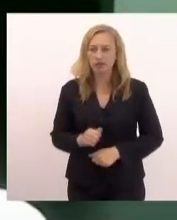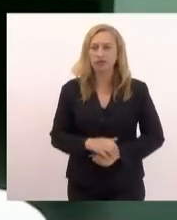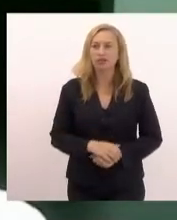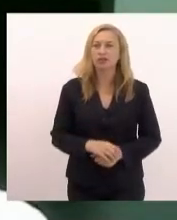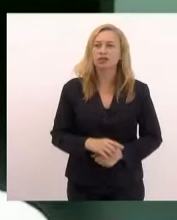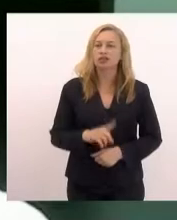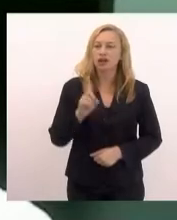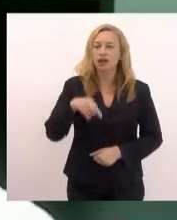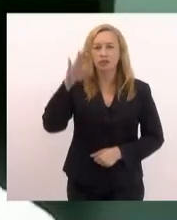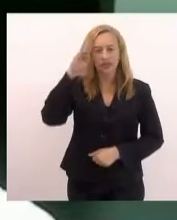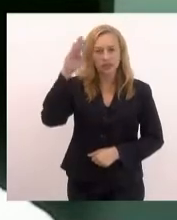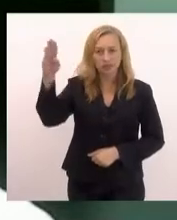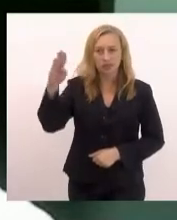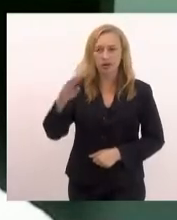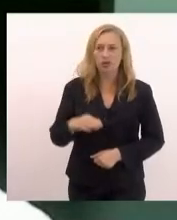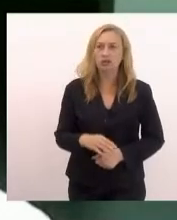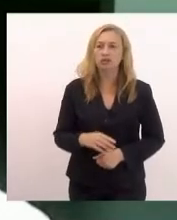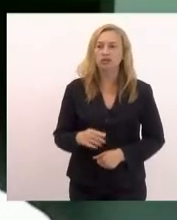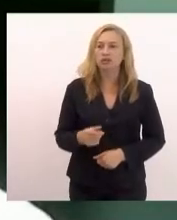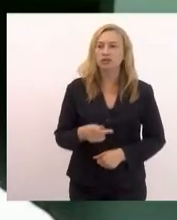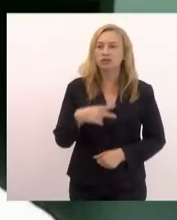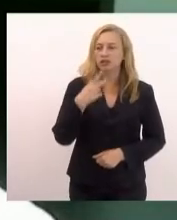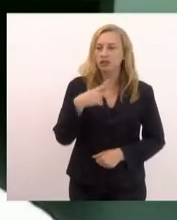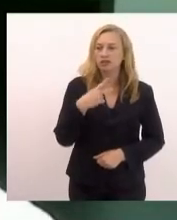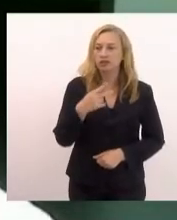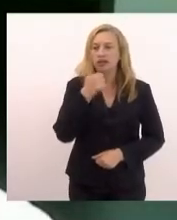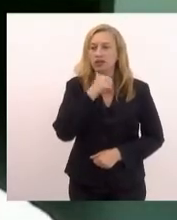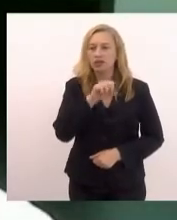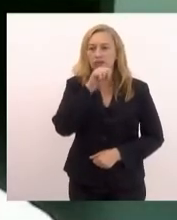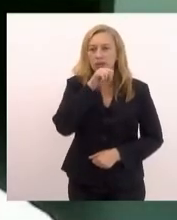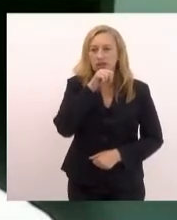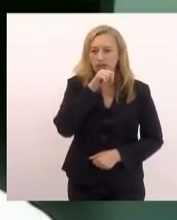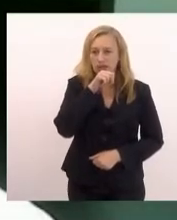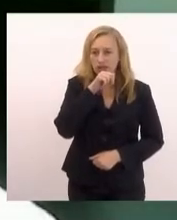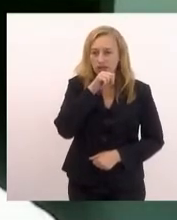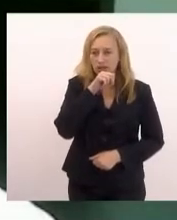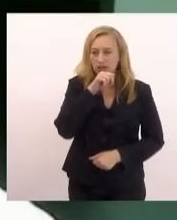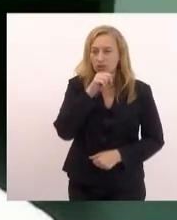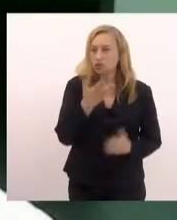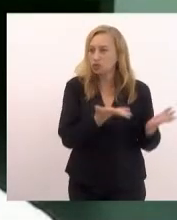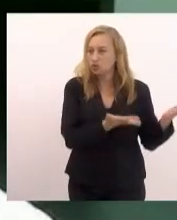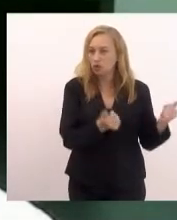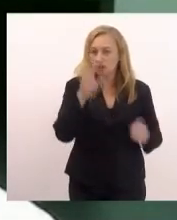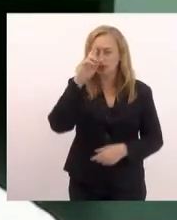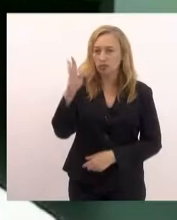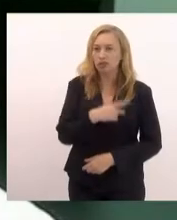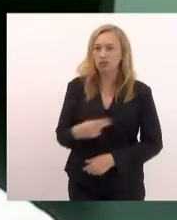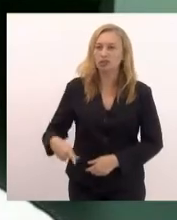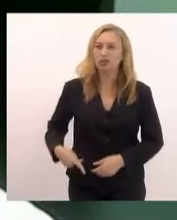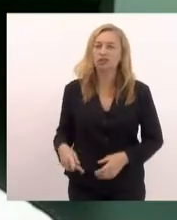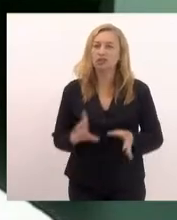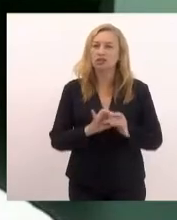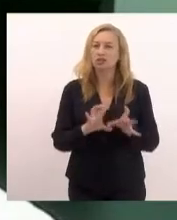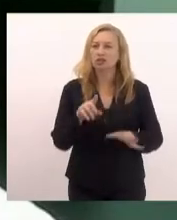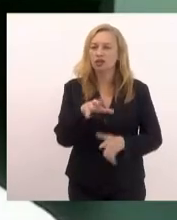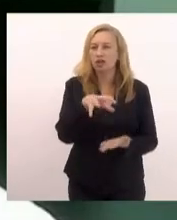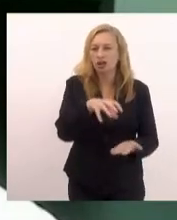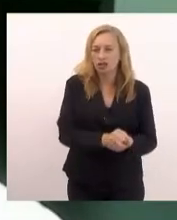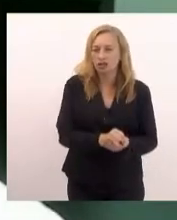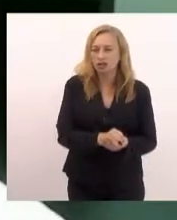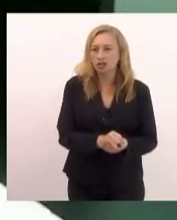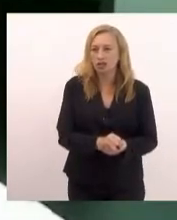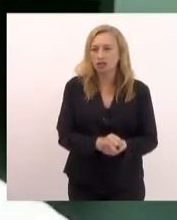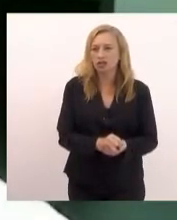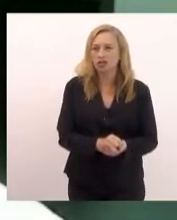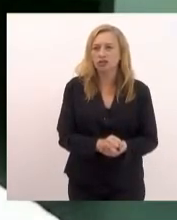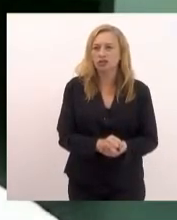é fundamental. Nas palavras da mãe de Moise, senhor presidente, eu deixo aqui registrado